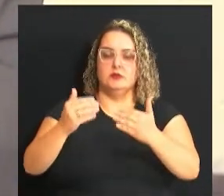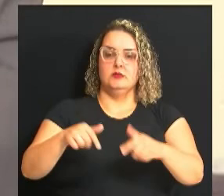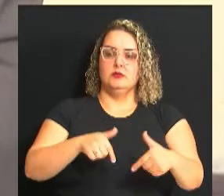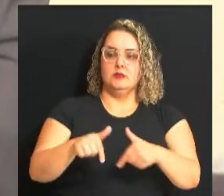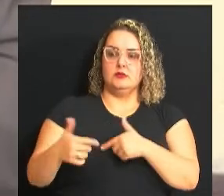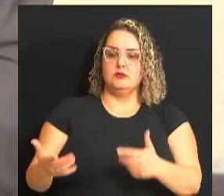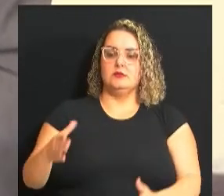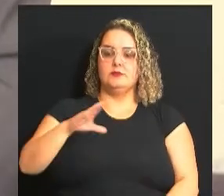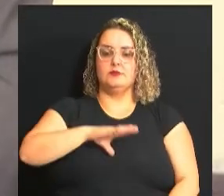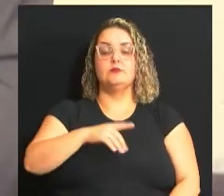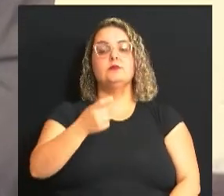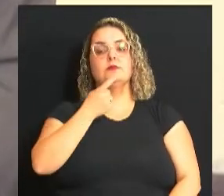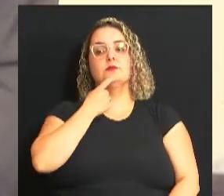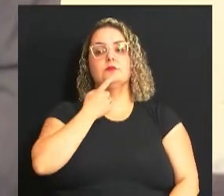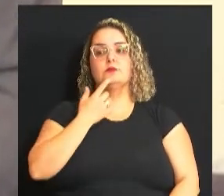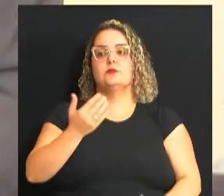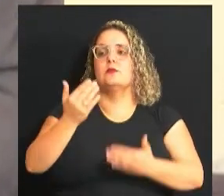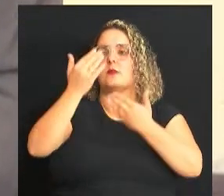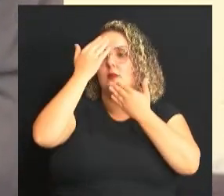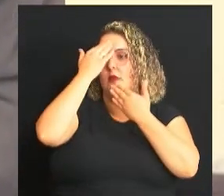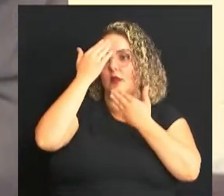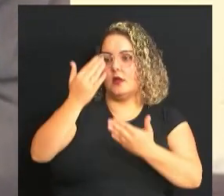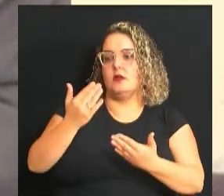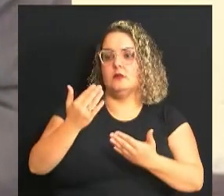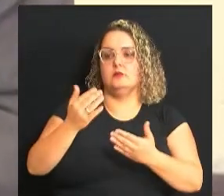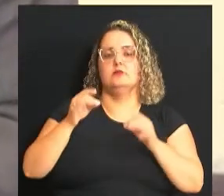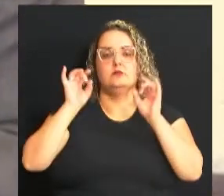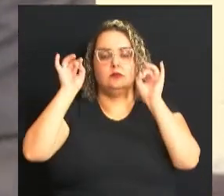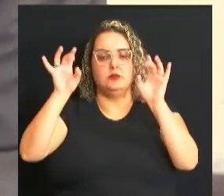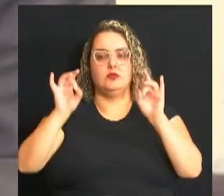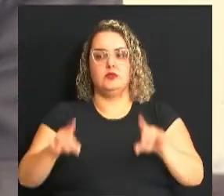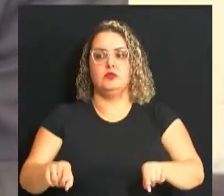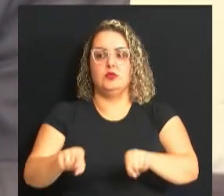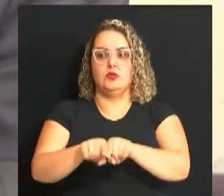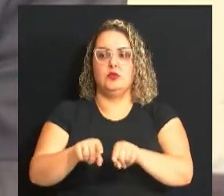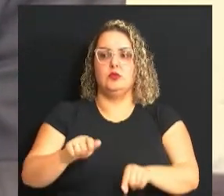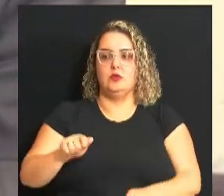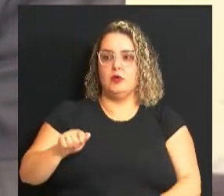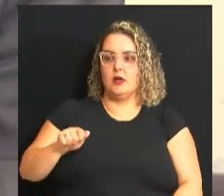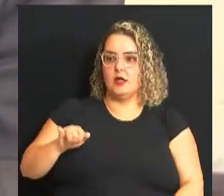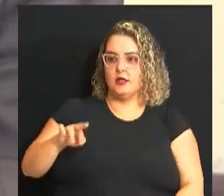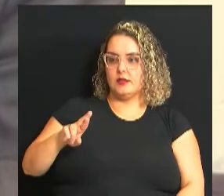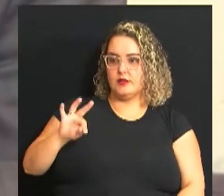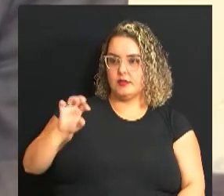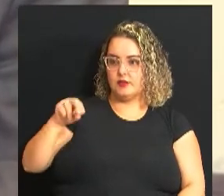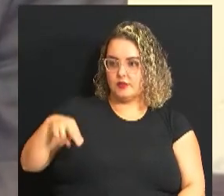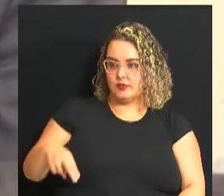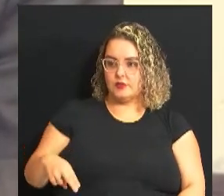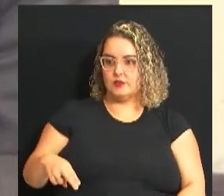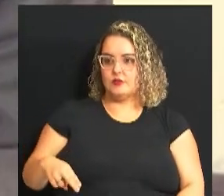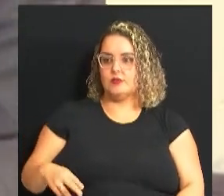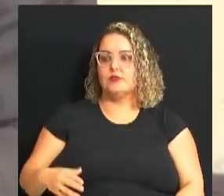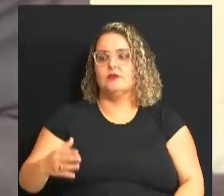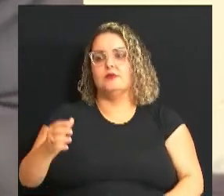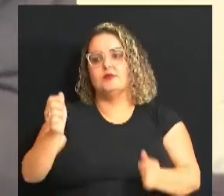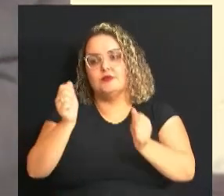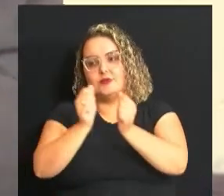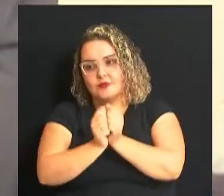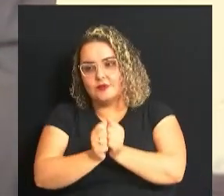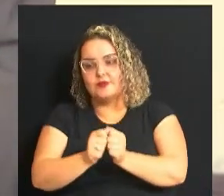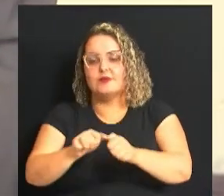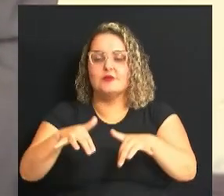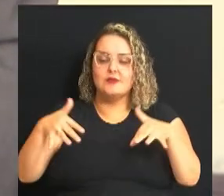nossa cidade. Agradecer de forma especial também o Ayrton Salvador, né? Mais uma vez, né, Ayrton? Juntos em